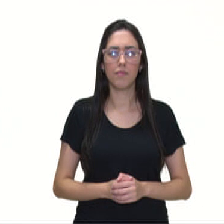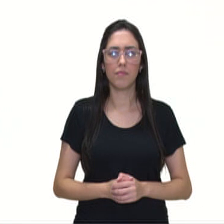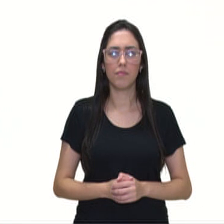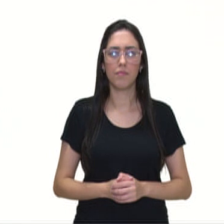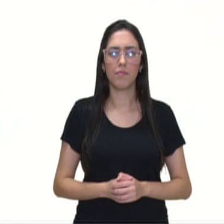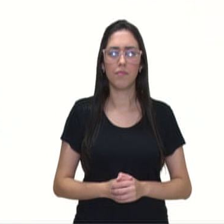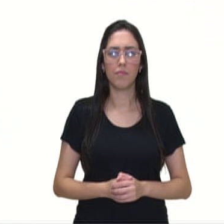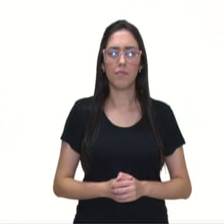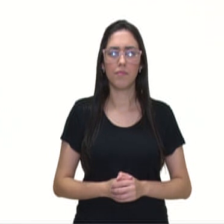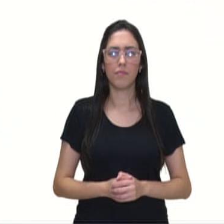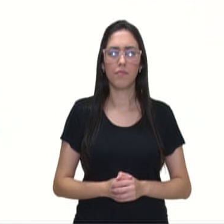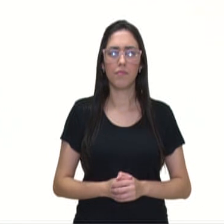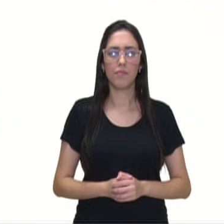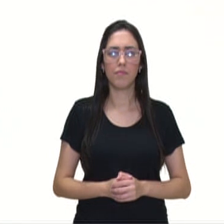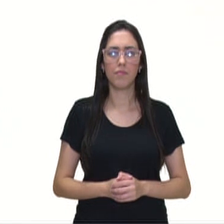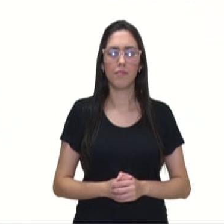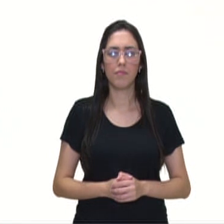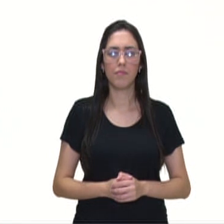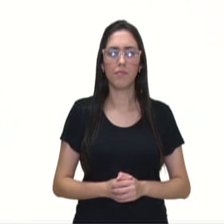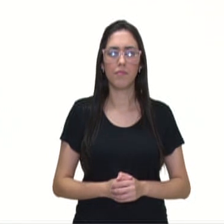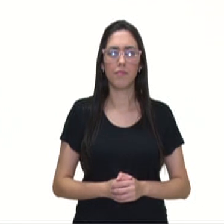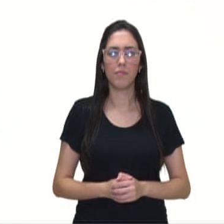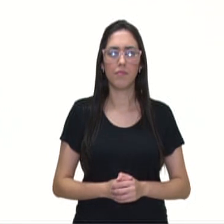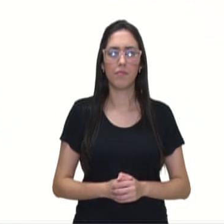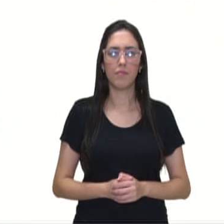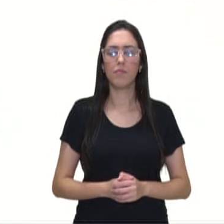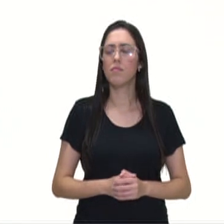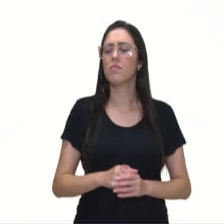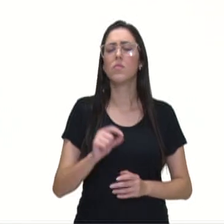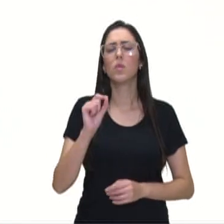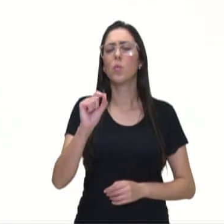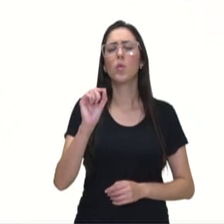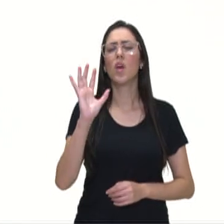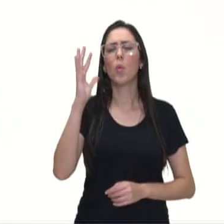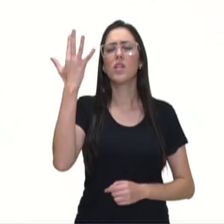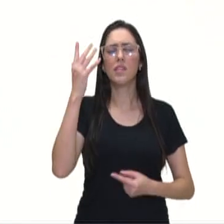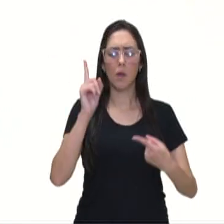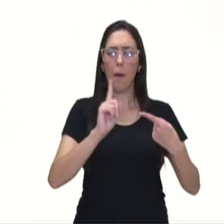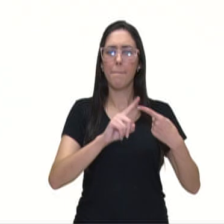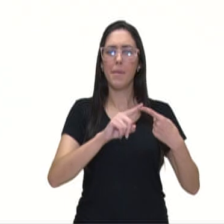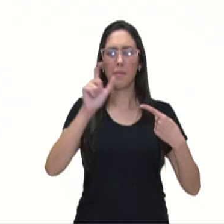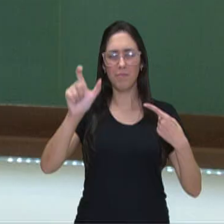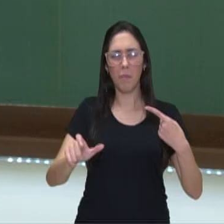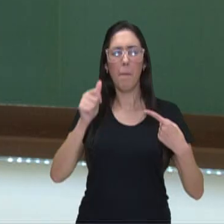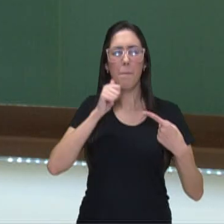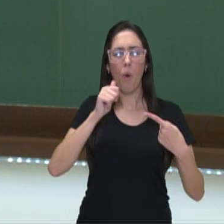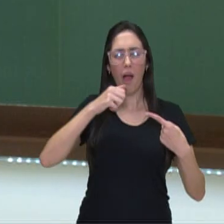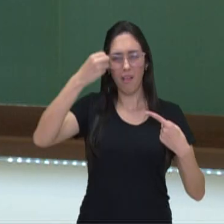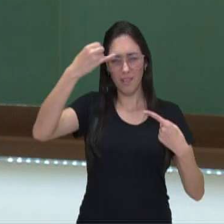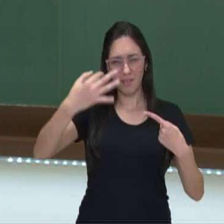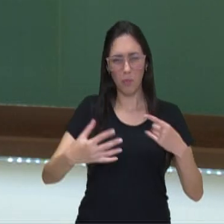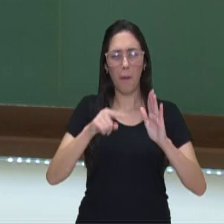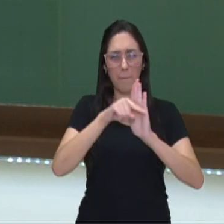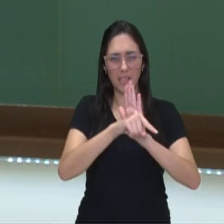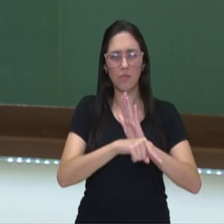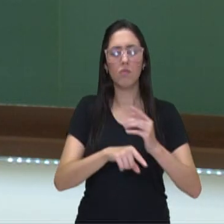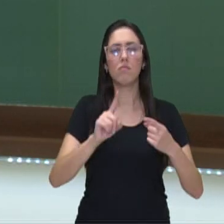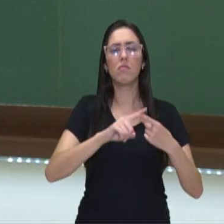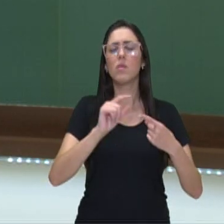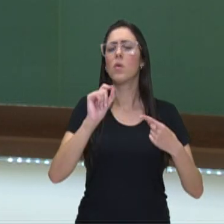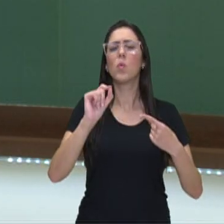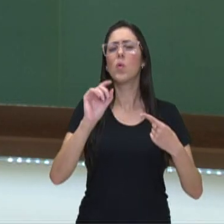of English as a common language? Qual foi o primeiro fator, então, que essa pesquisadora colocou para a gente ali